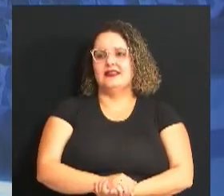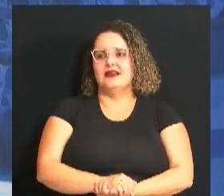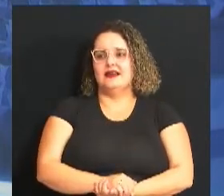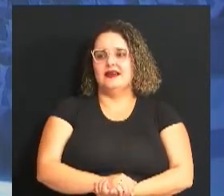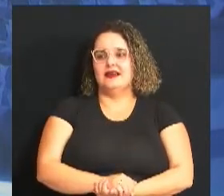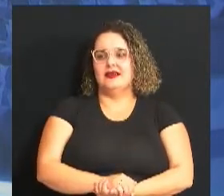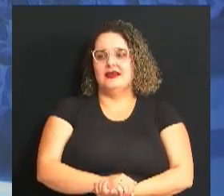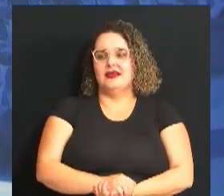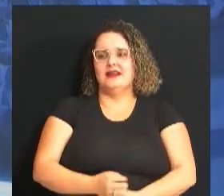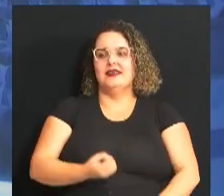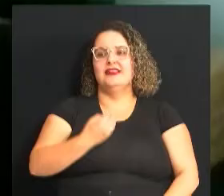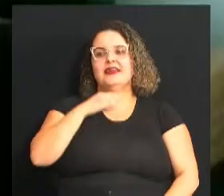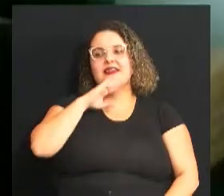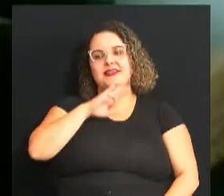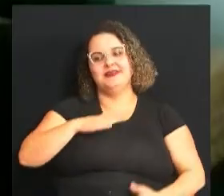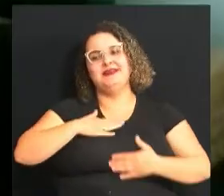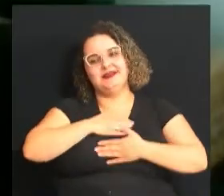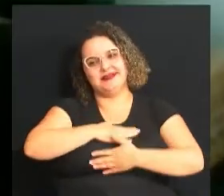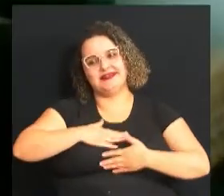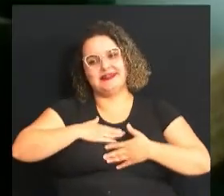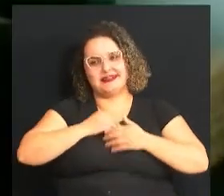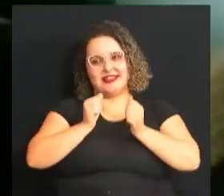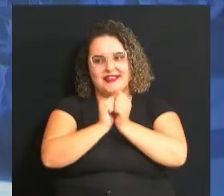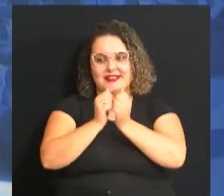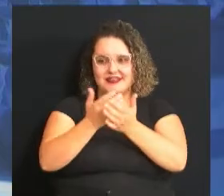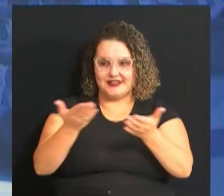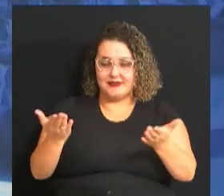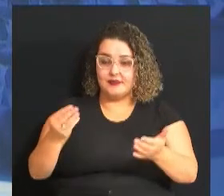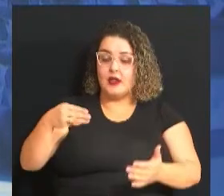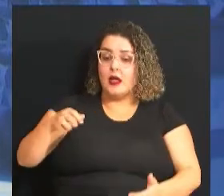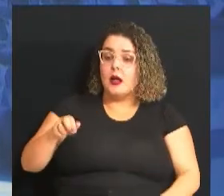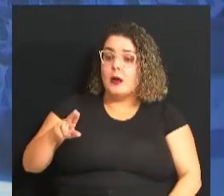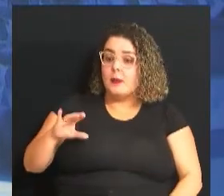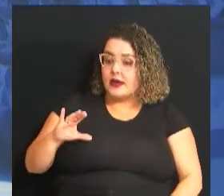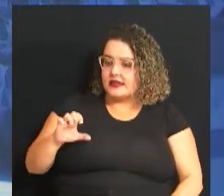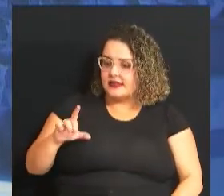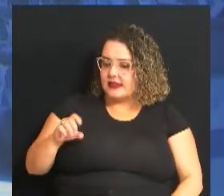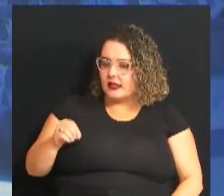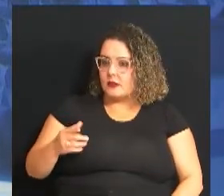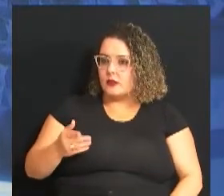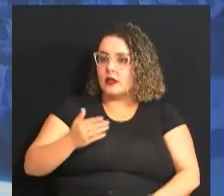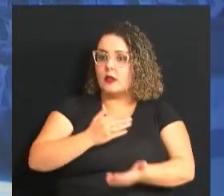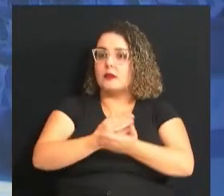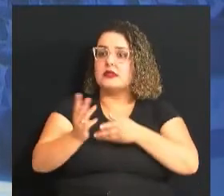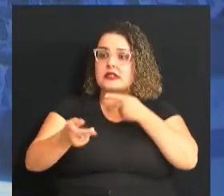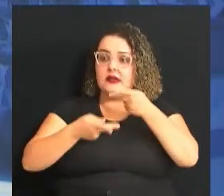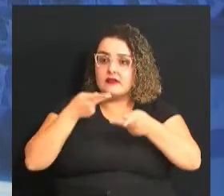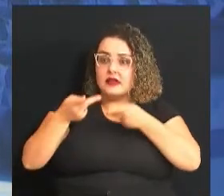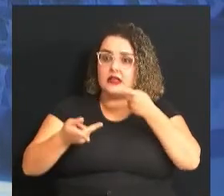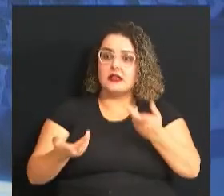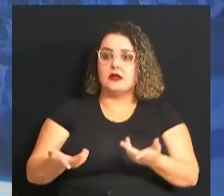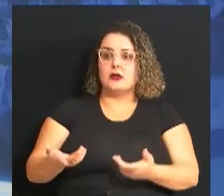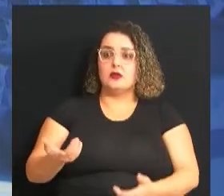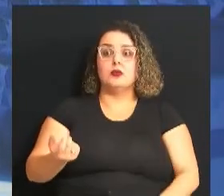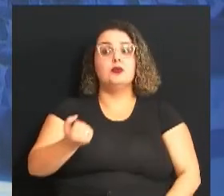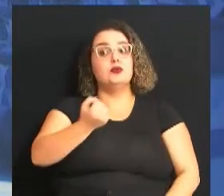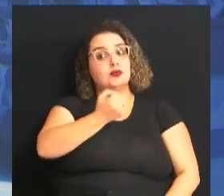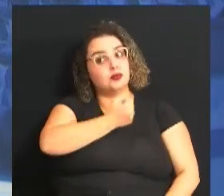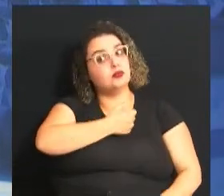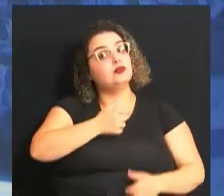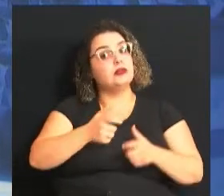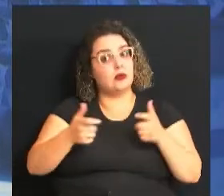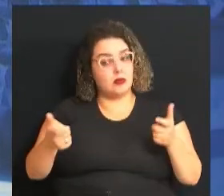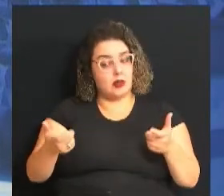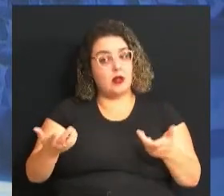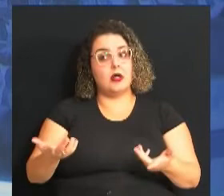Boa tarde, um prazer enorme estar com vocês. Marcelo, para a gente já começar falando, né? Os números são bem altos, né? Quando a gente